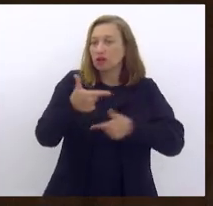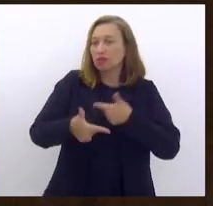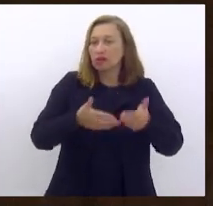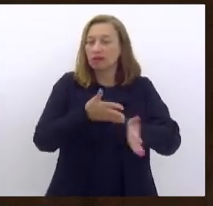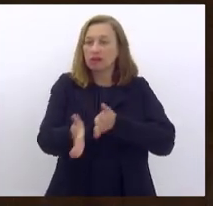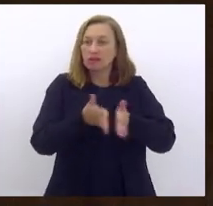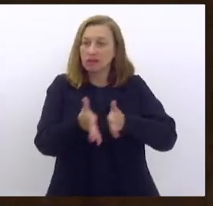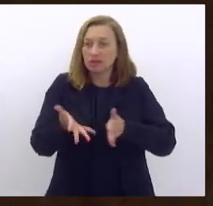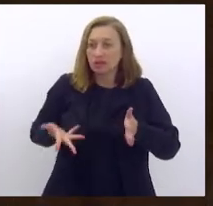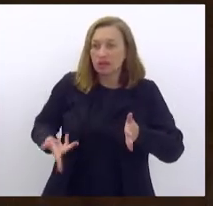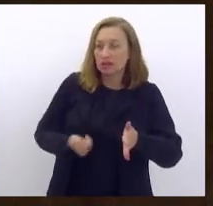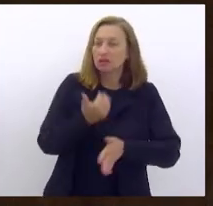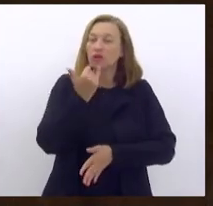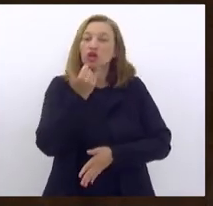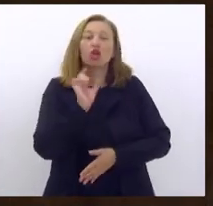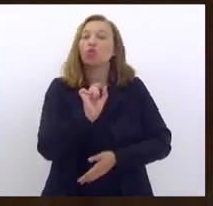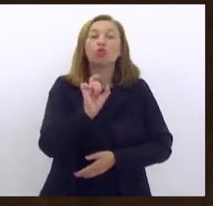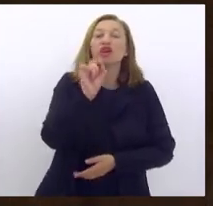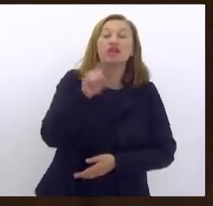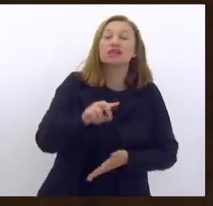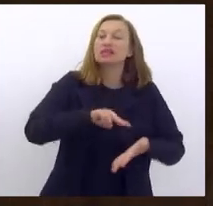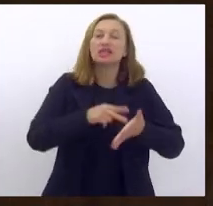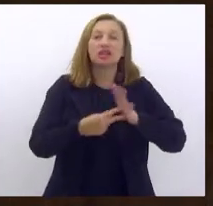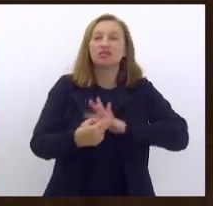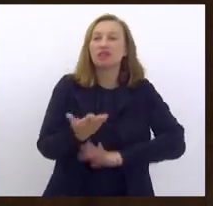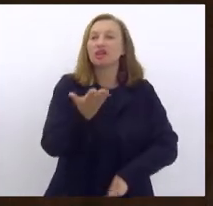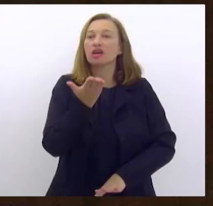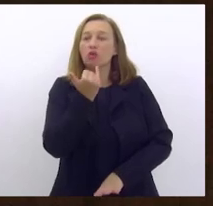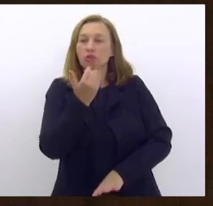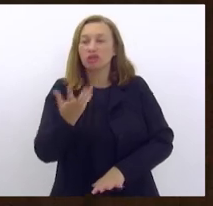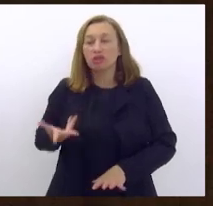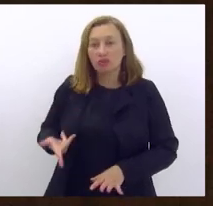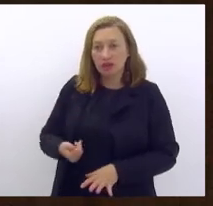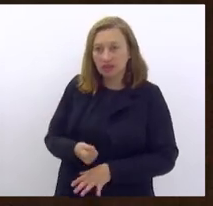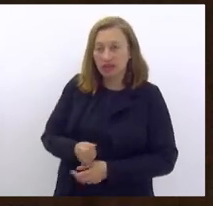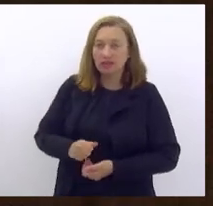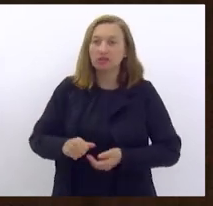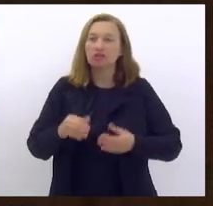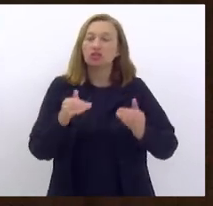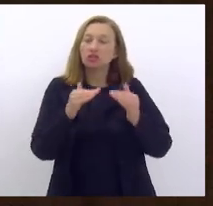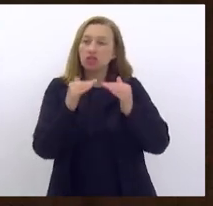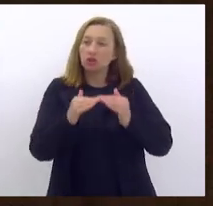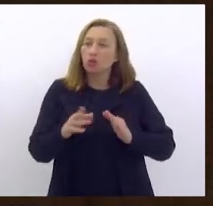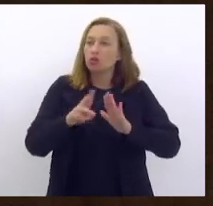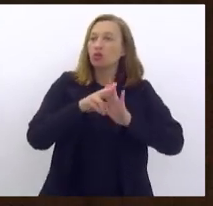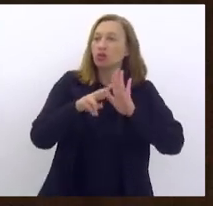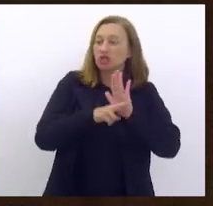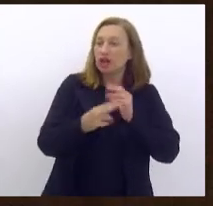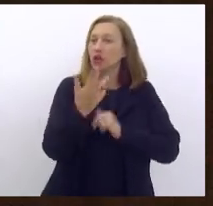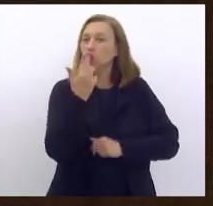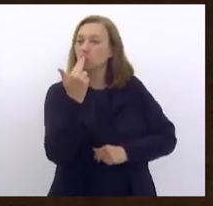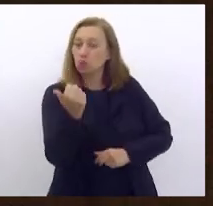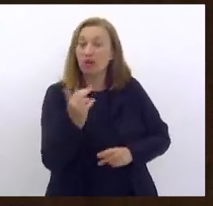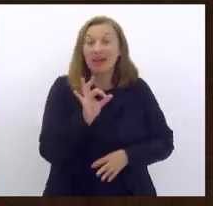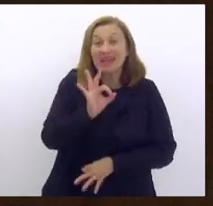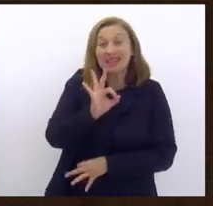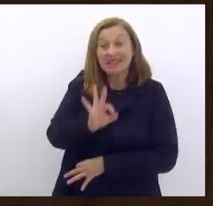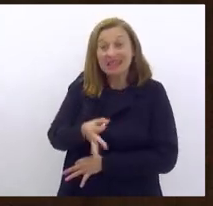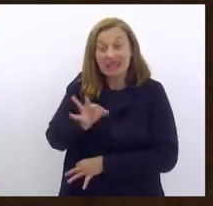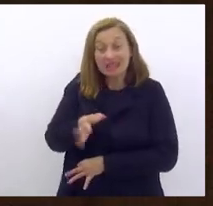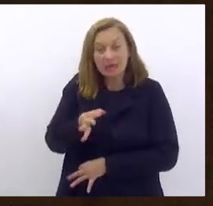de qualidade. O que que é alimento de qualidade de acordo com os parâmetros nutricionais? É